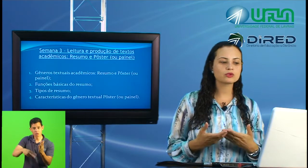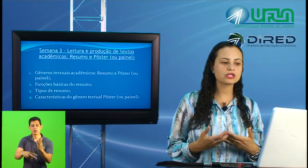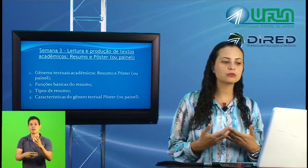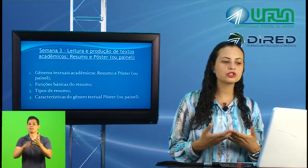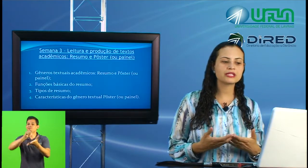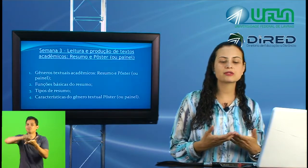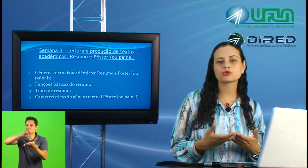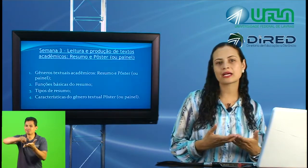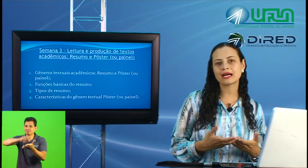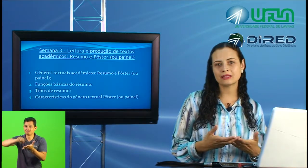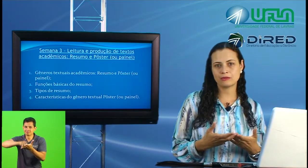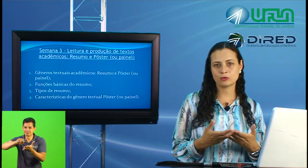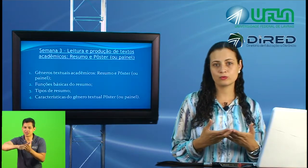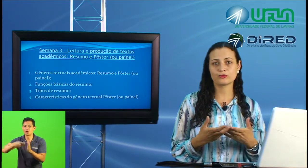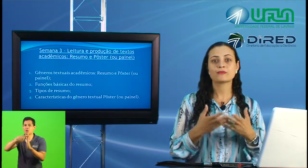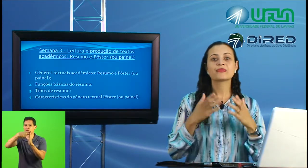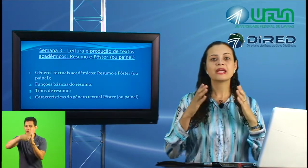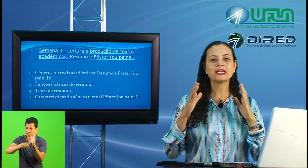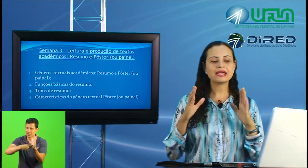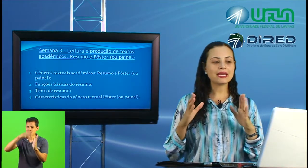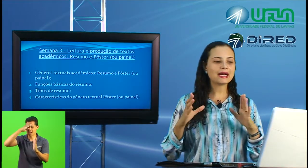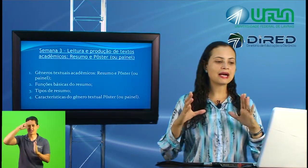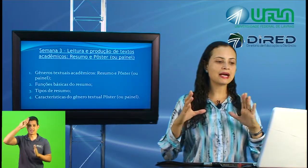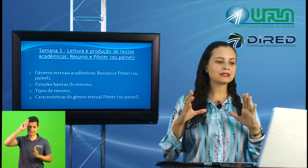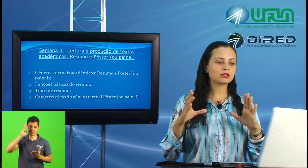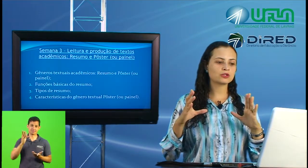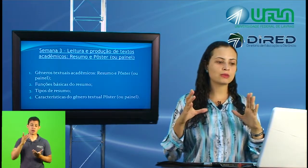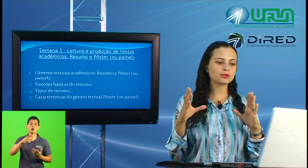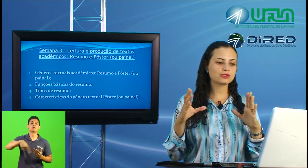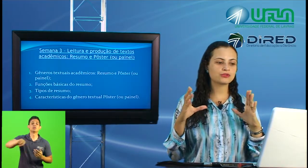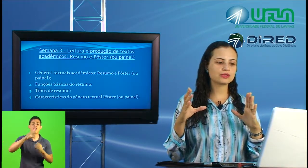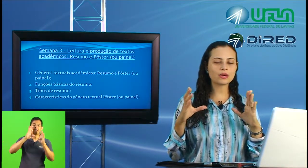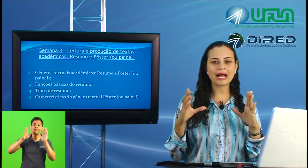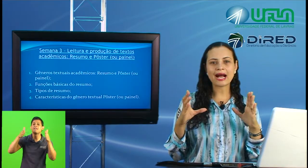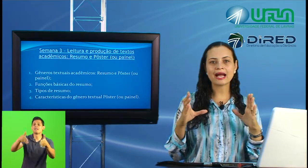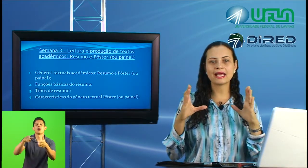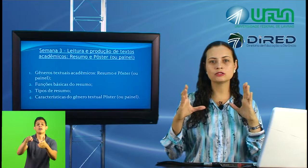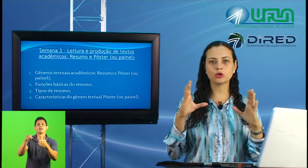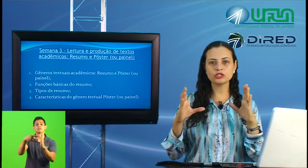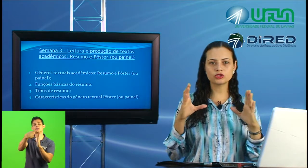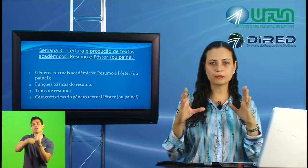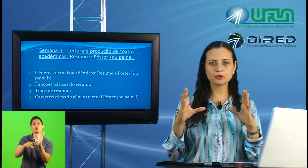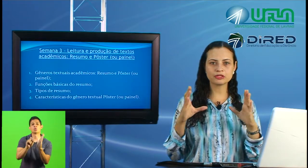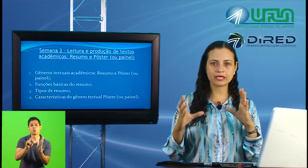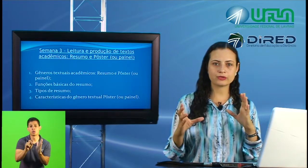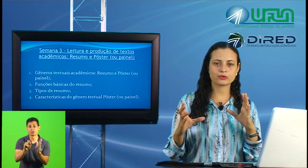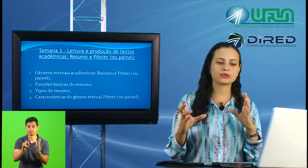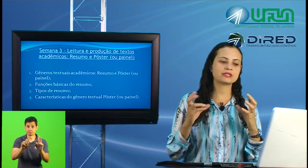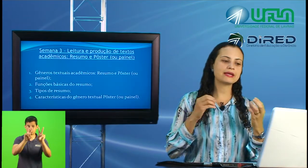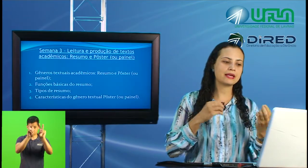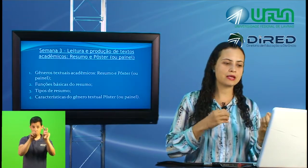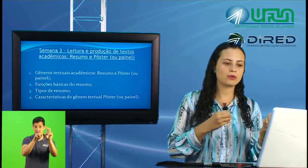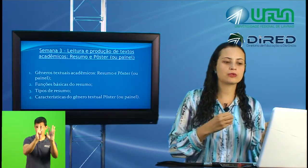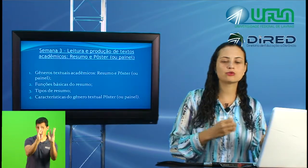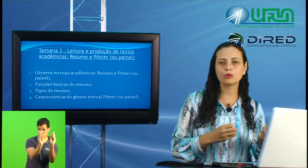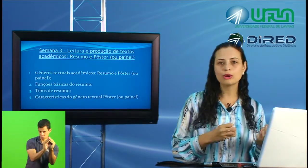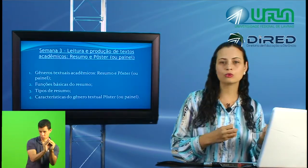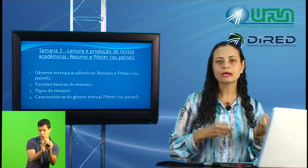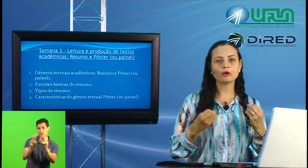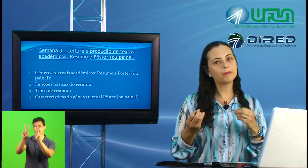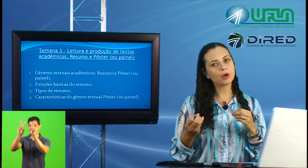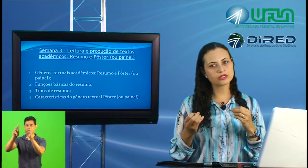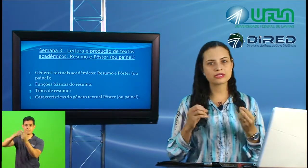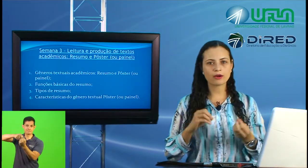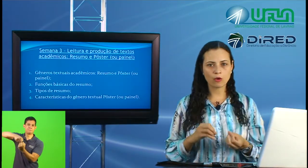e produção de textos acadêmicos. E nós vamos focar em 2 tipos de texto, que seria aí o